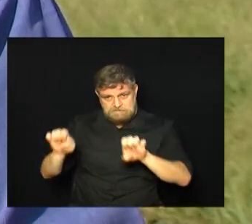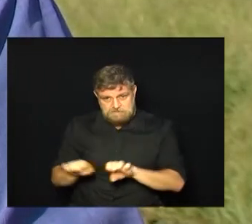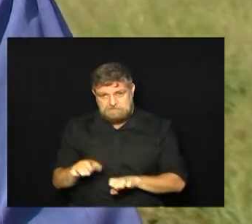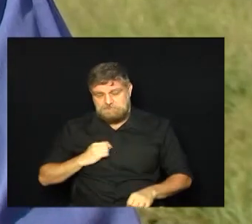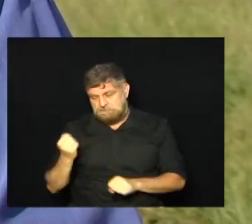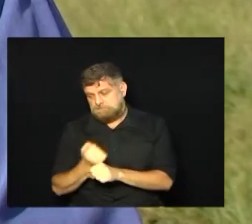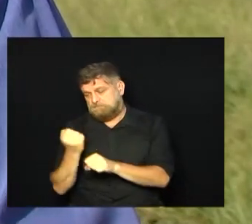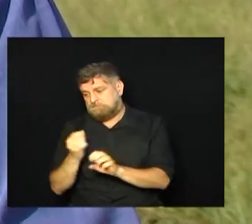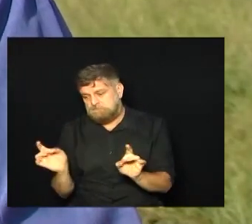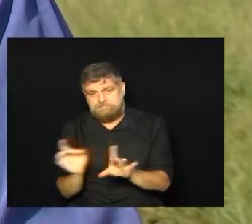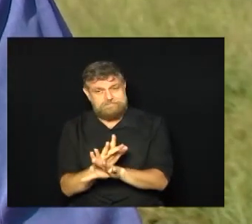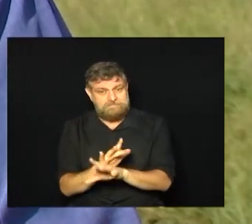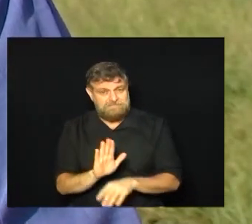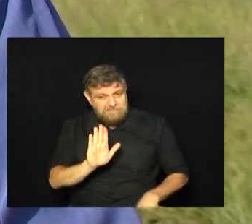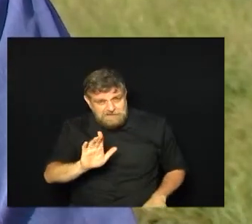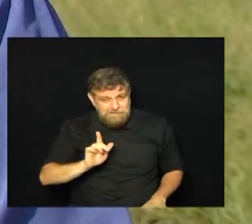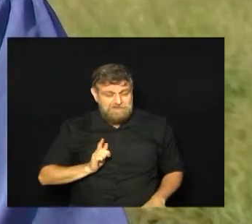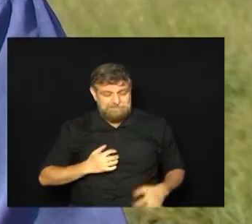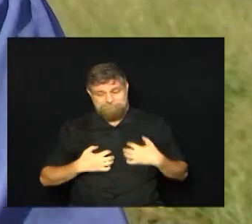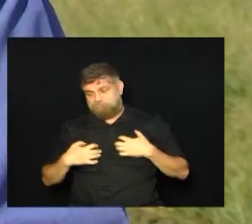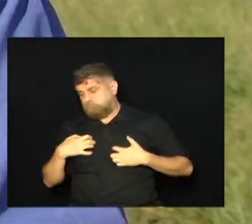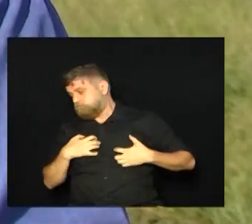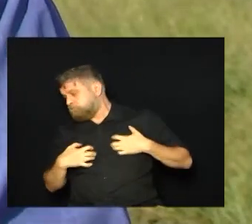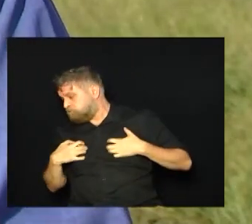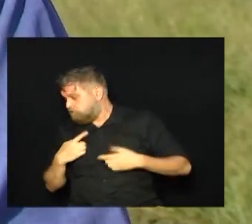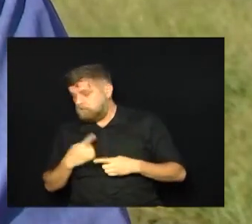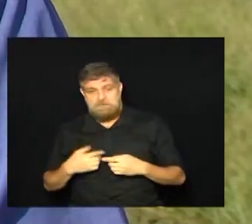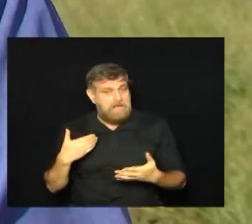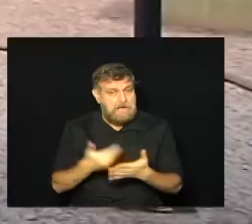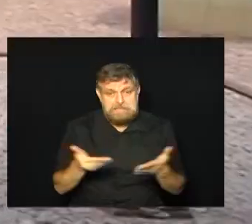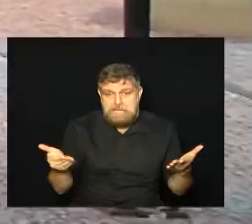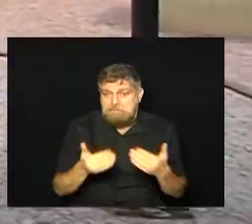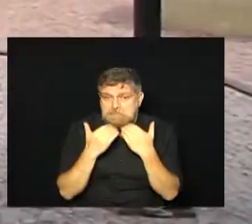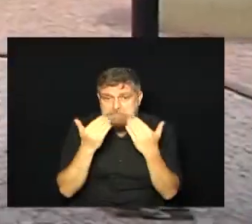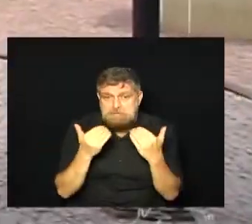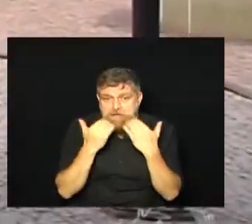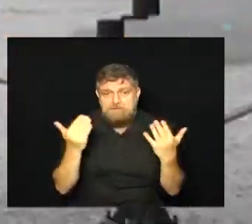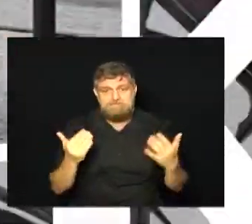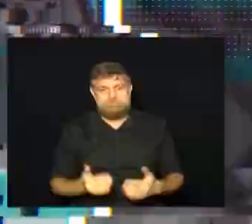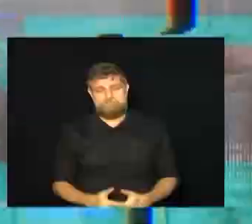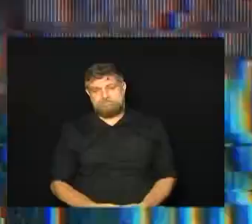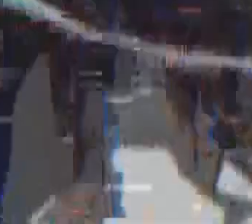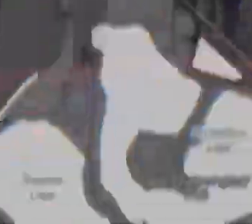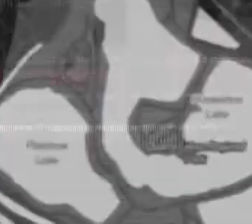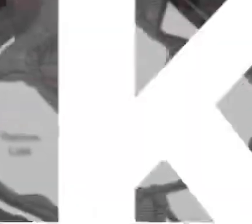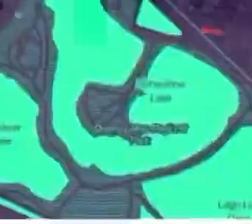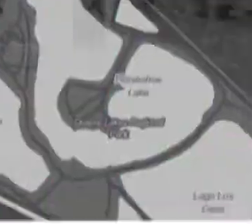obra seja concluída, mas apreensivos porque até agora ela não se iniciou.